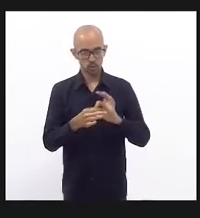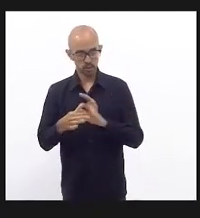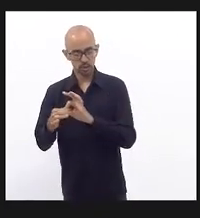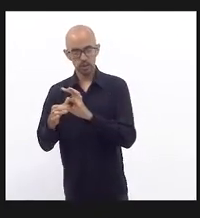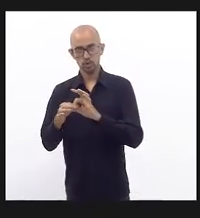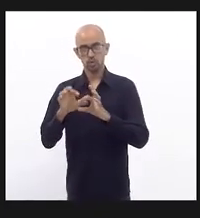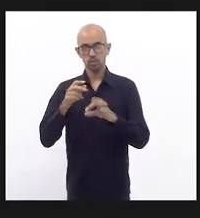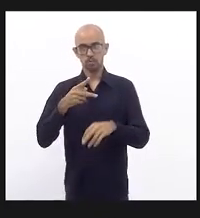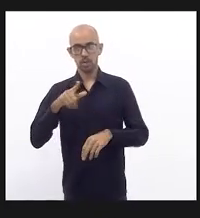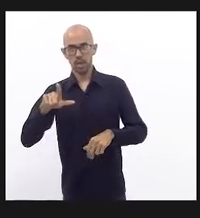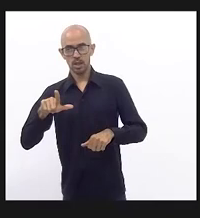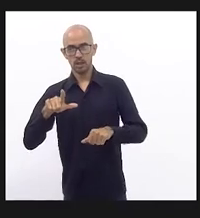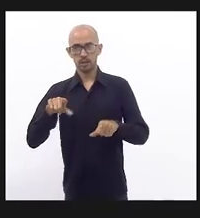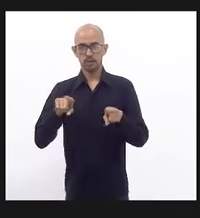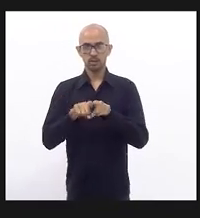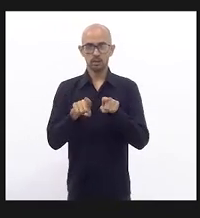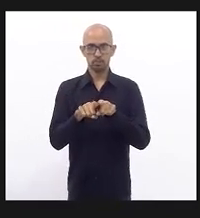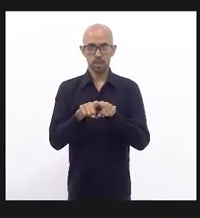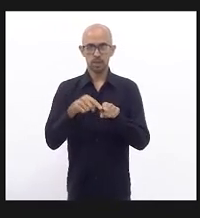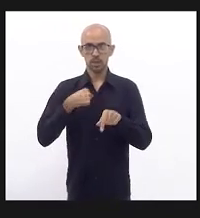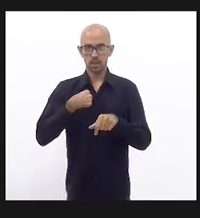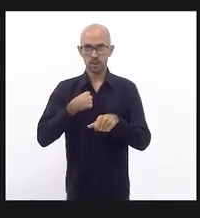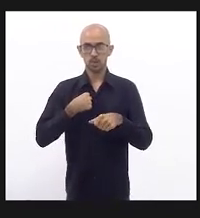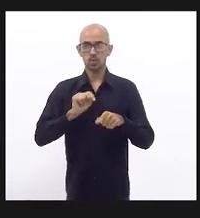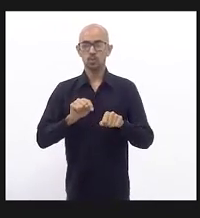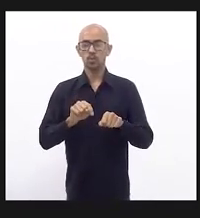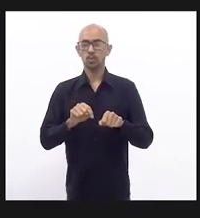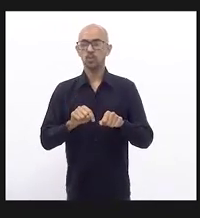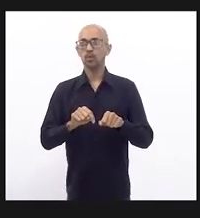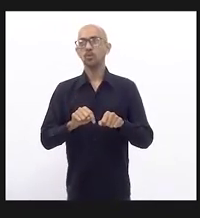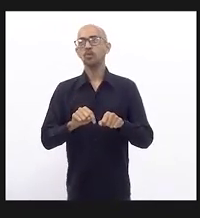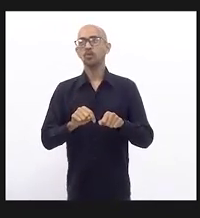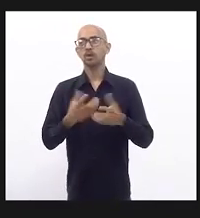projeto. Eu, inclusive, recebi